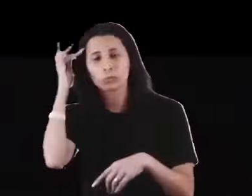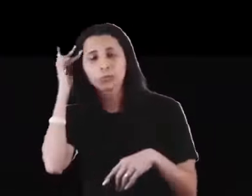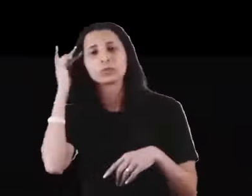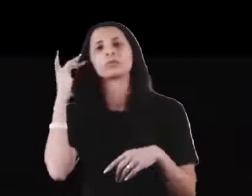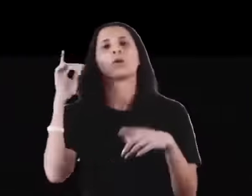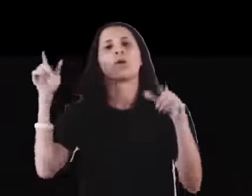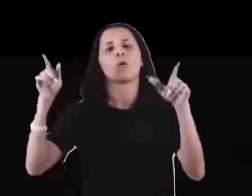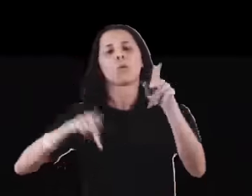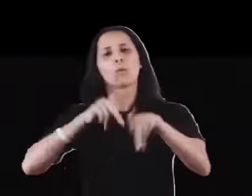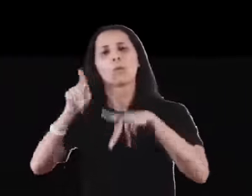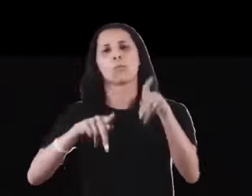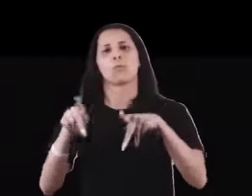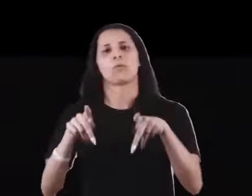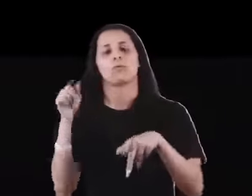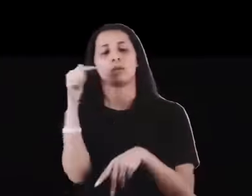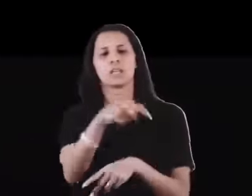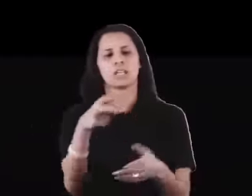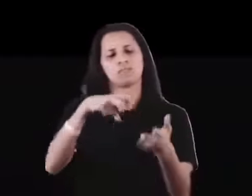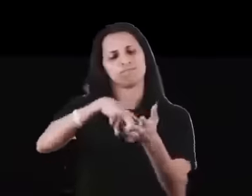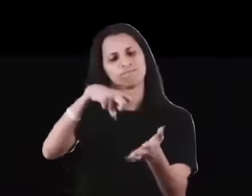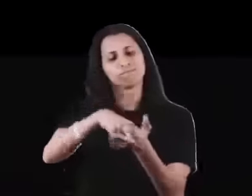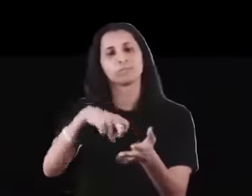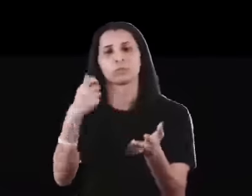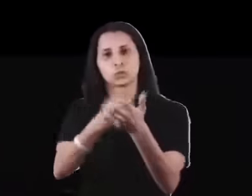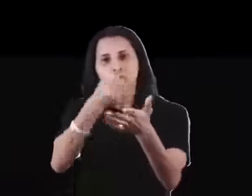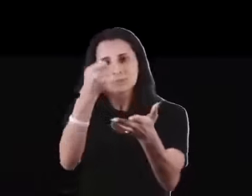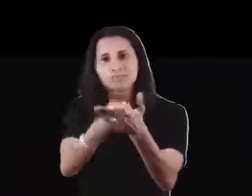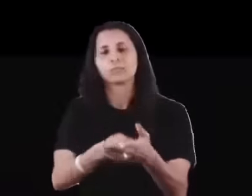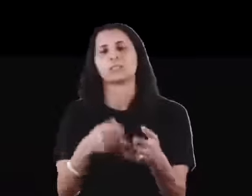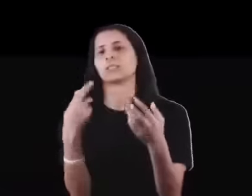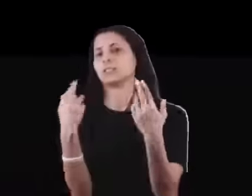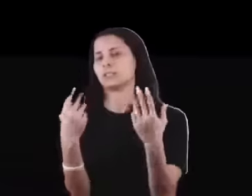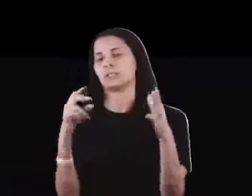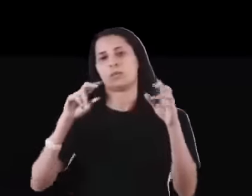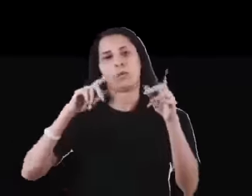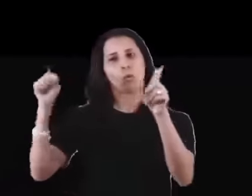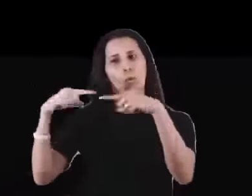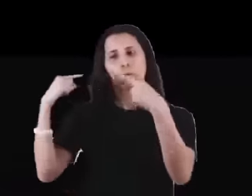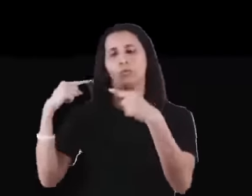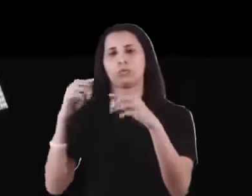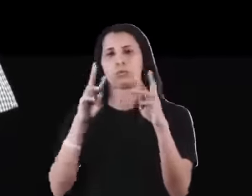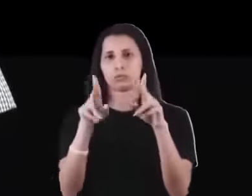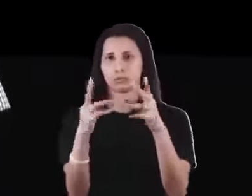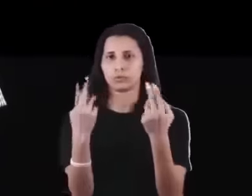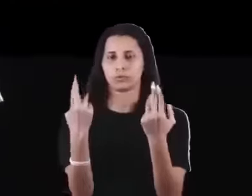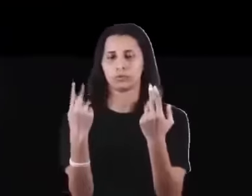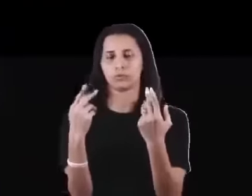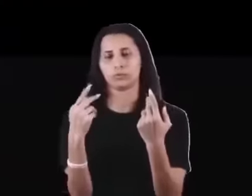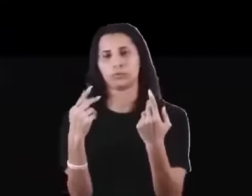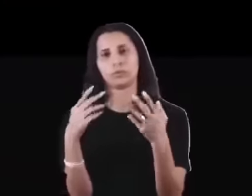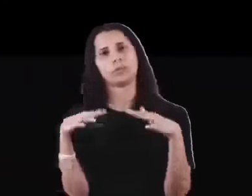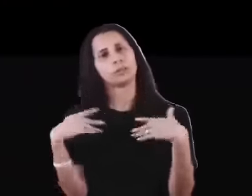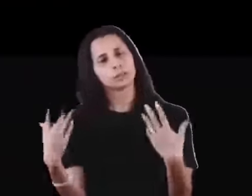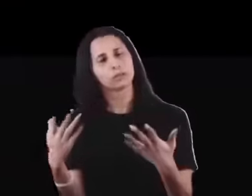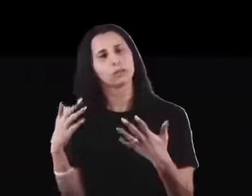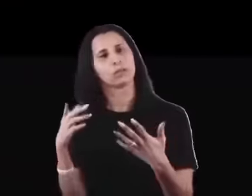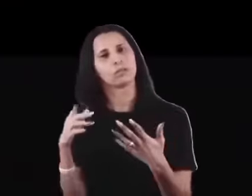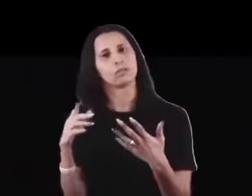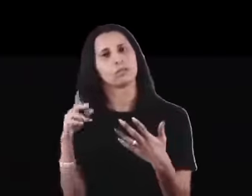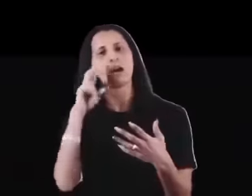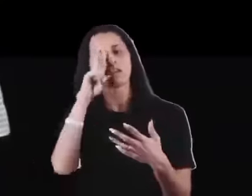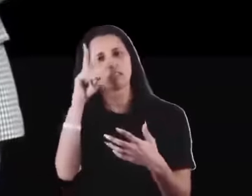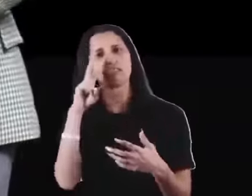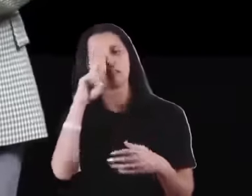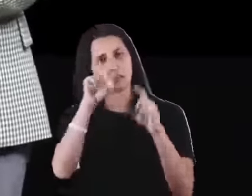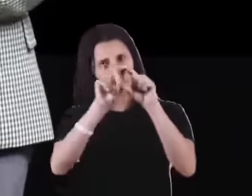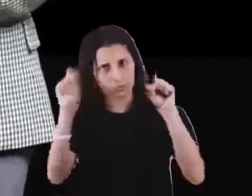hostilidade contra todos os seus irmãos esse texto é forte eu não sei se você conseguiu tirá lições preciosas mesmo